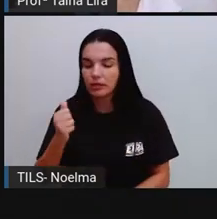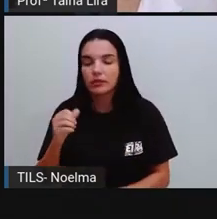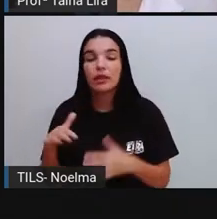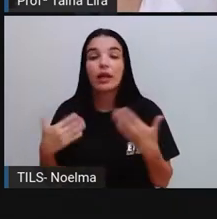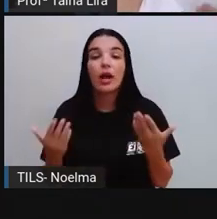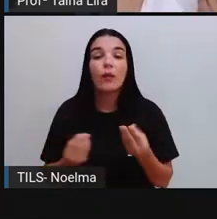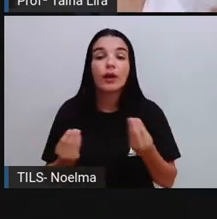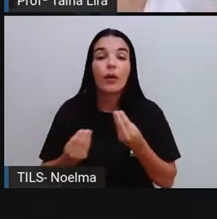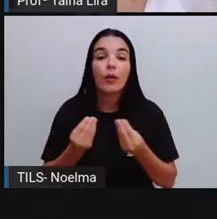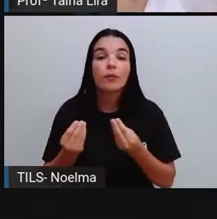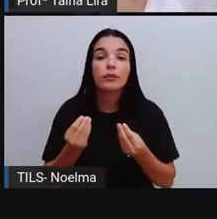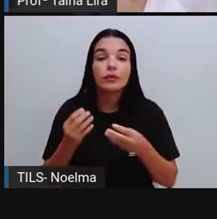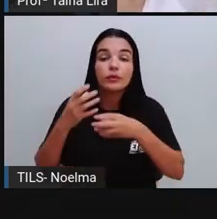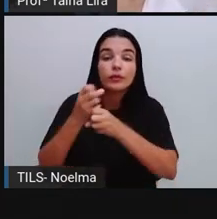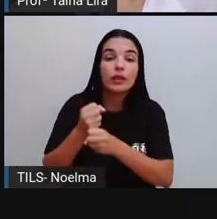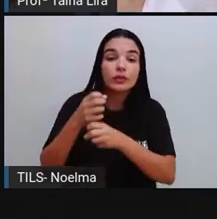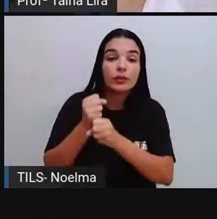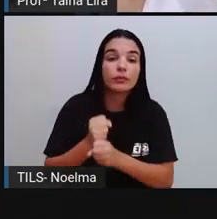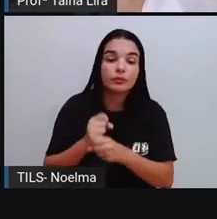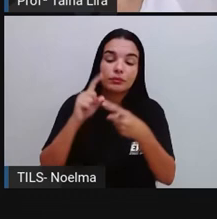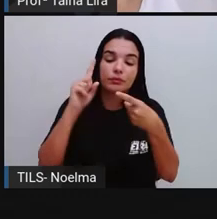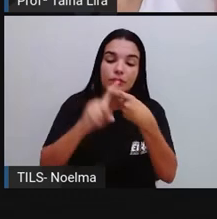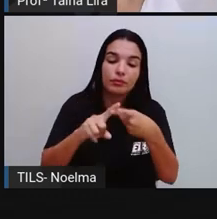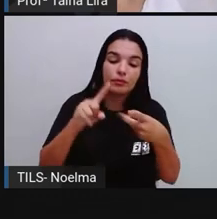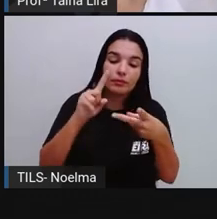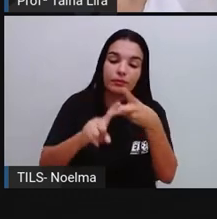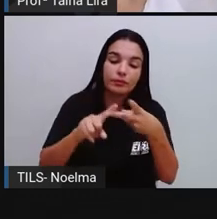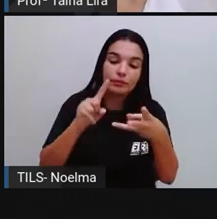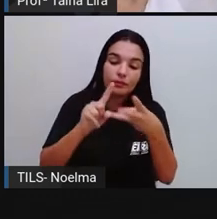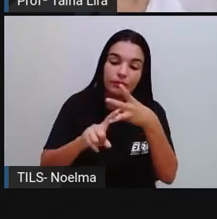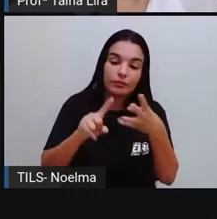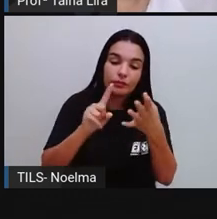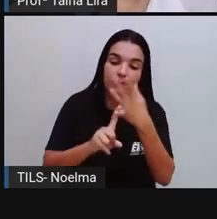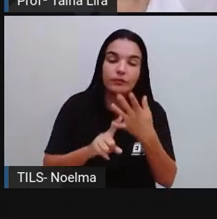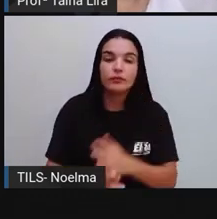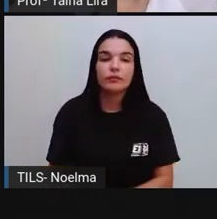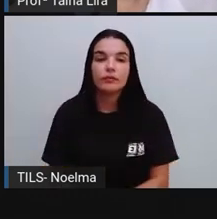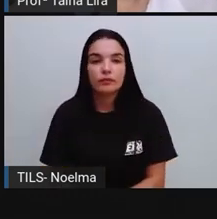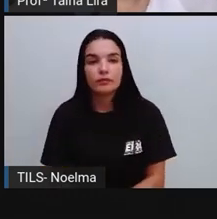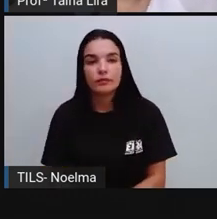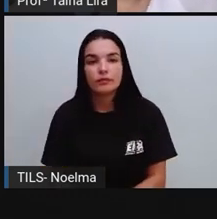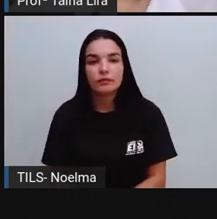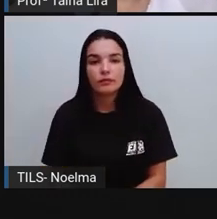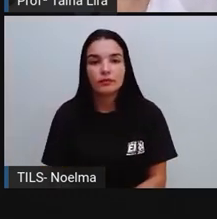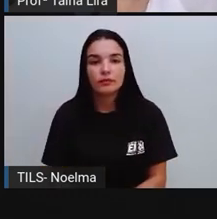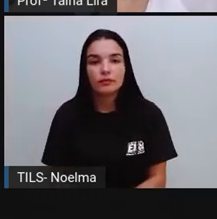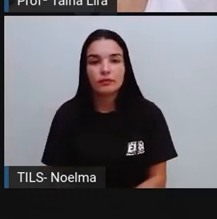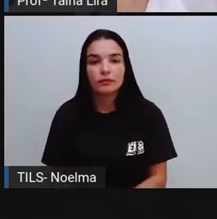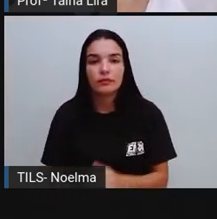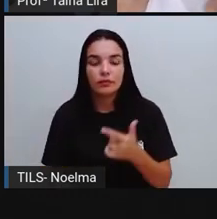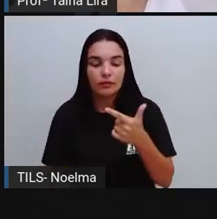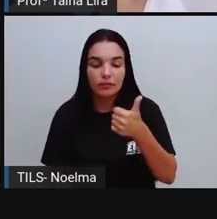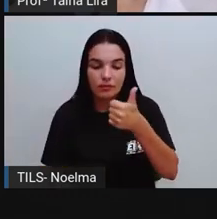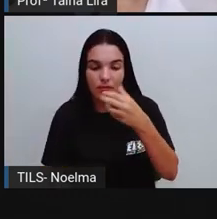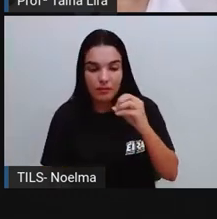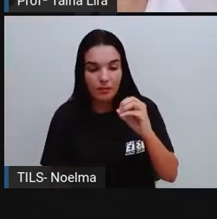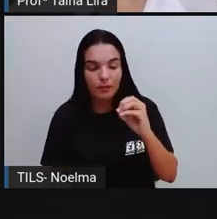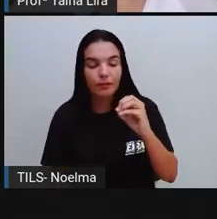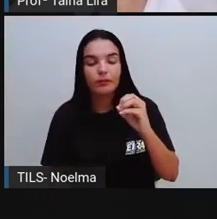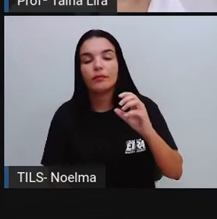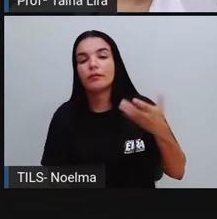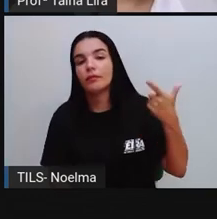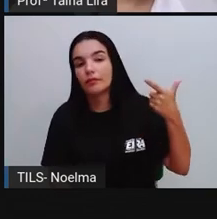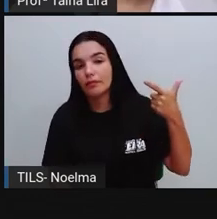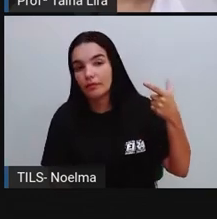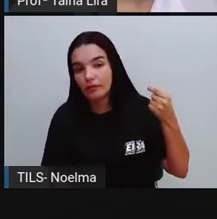Pro, eu vou contar aqui de 10 em 10, somar, tá? Vamos lá com a Pro? 10. Com mais 10,